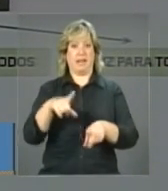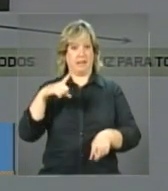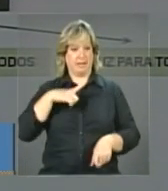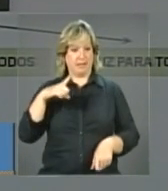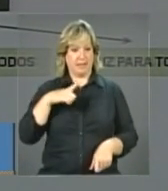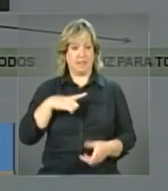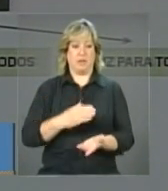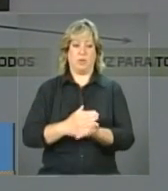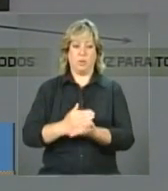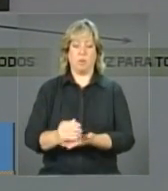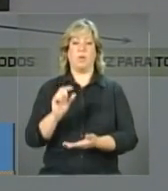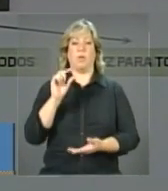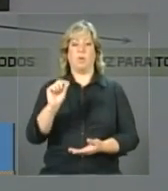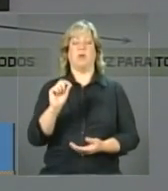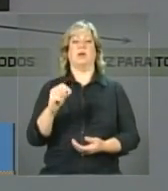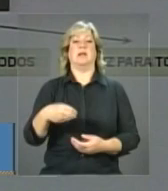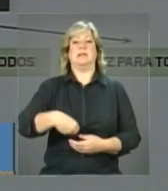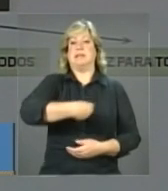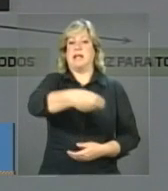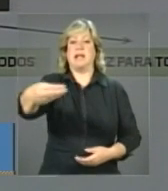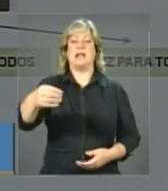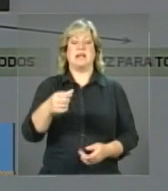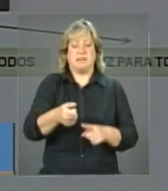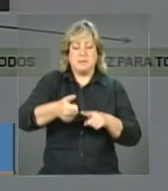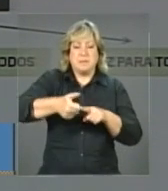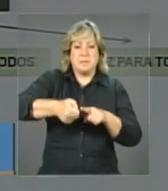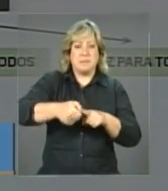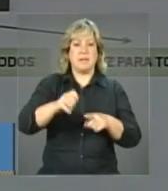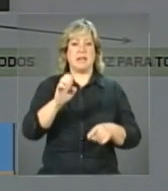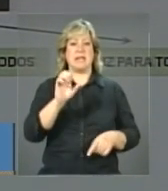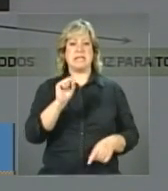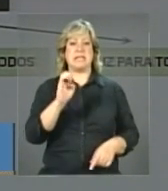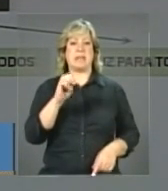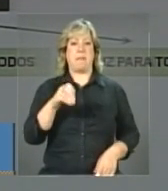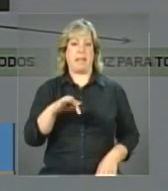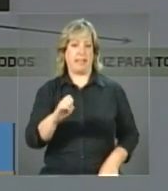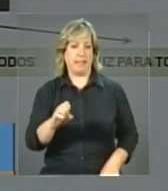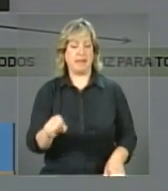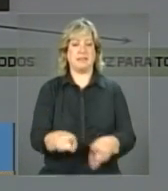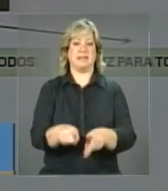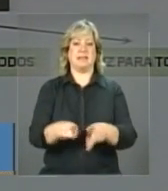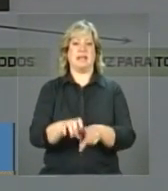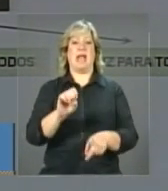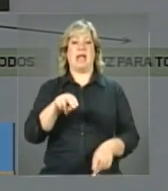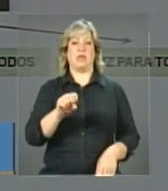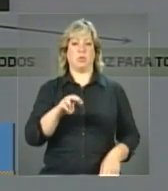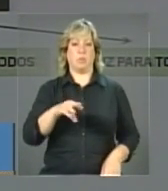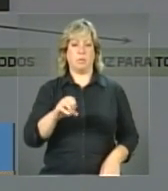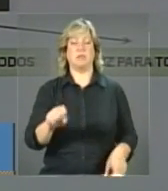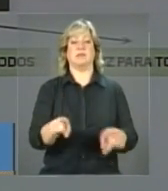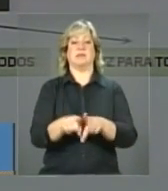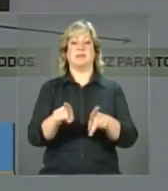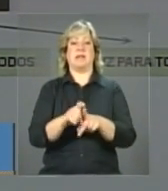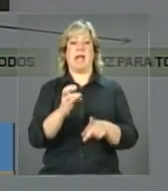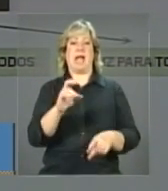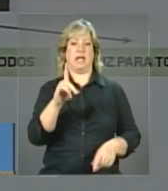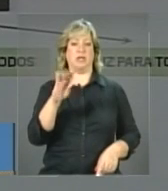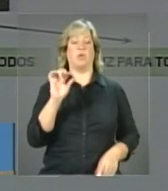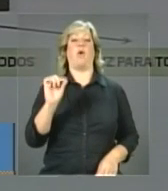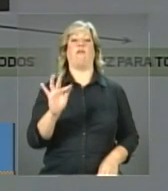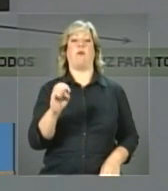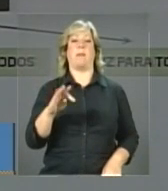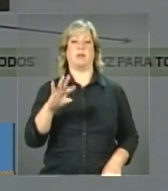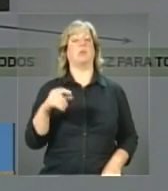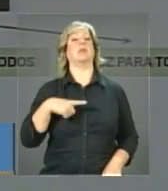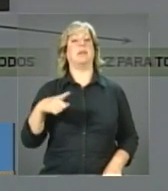entrando com distribuição de sementes e demais insumos, estamos entrando com crédito de fomento,